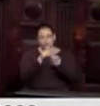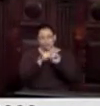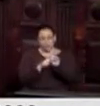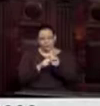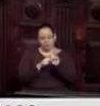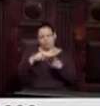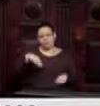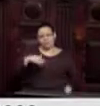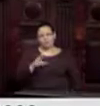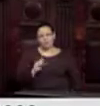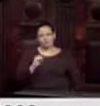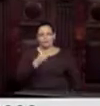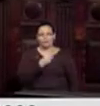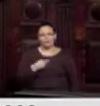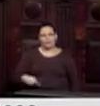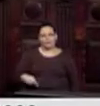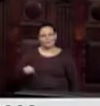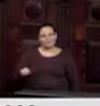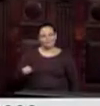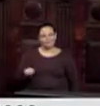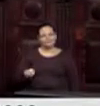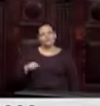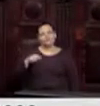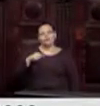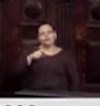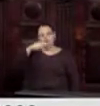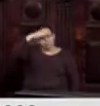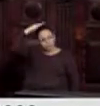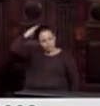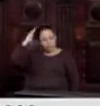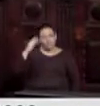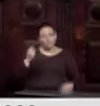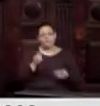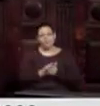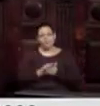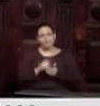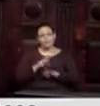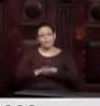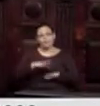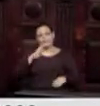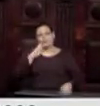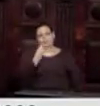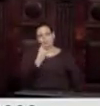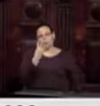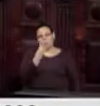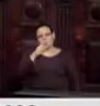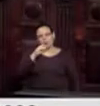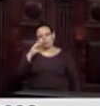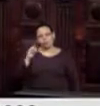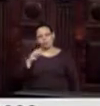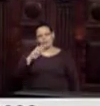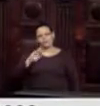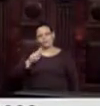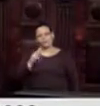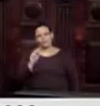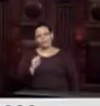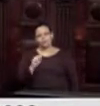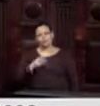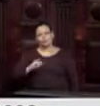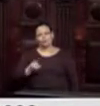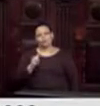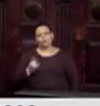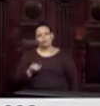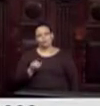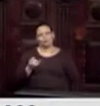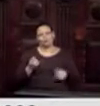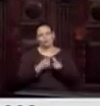no mês de março, o presidente Temer pagou mais de 400 bilhões de juros da